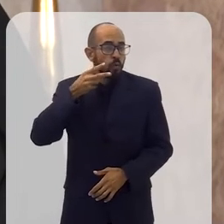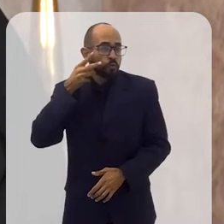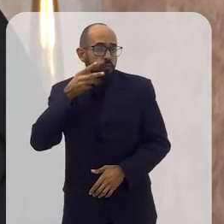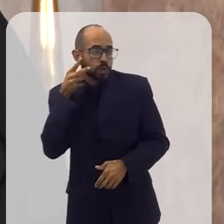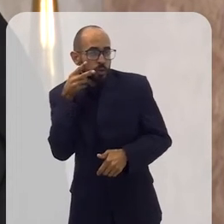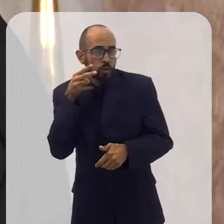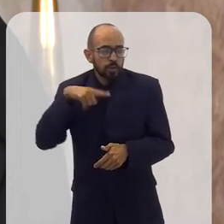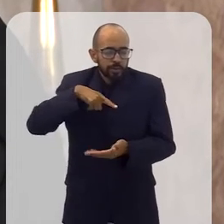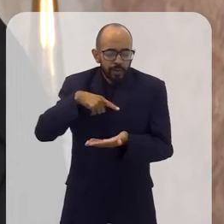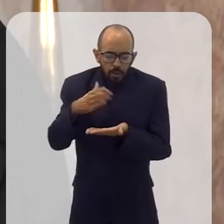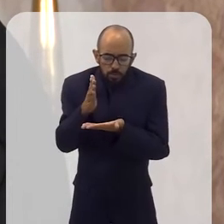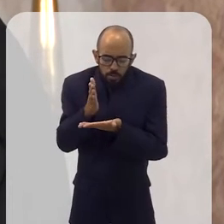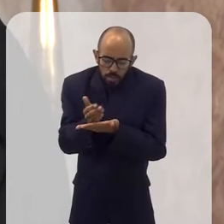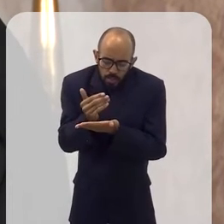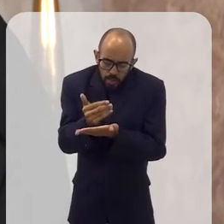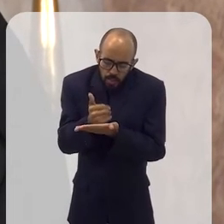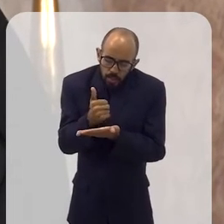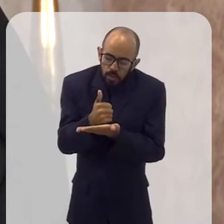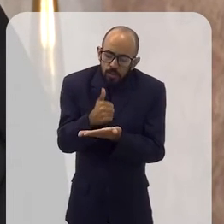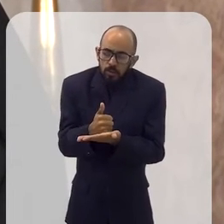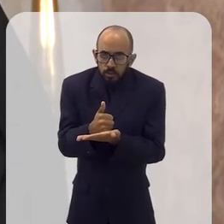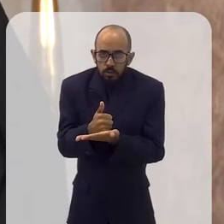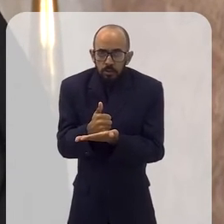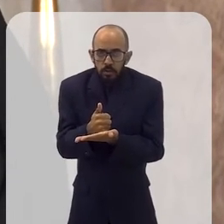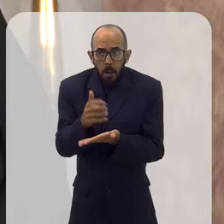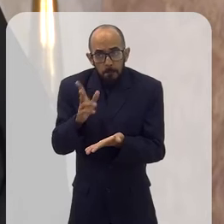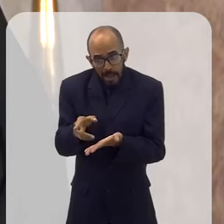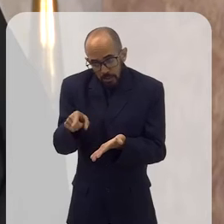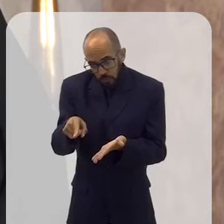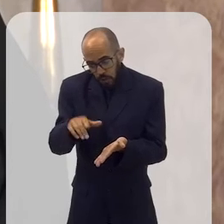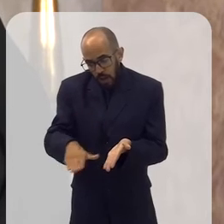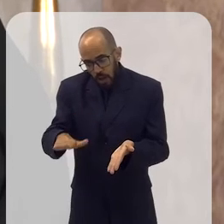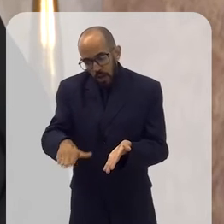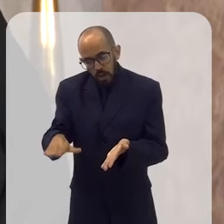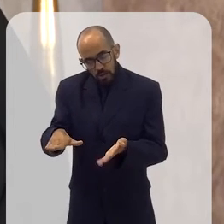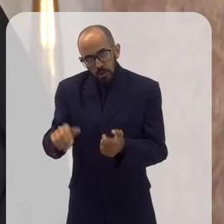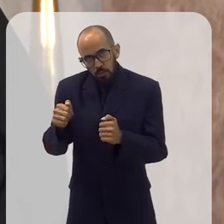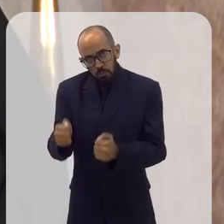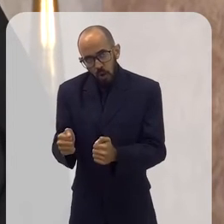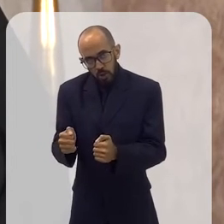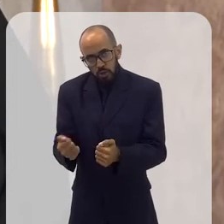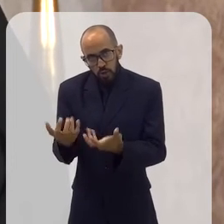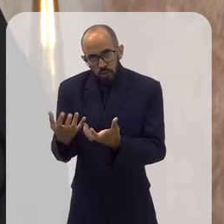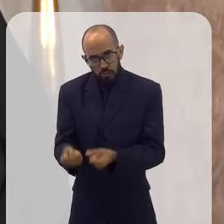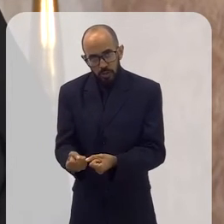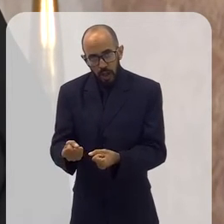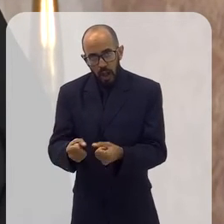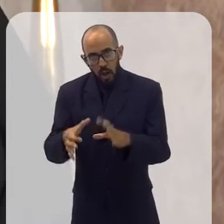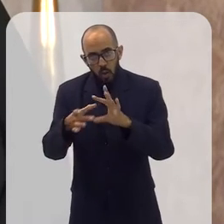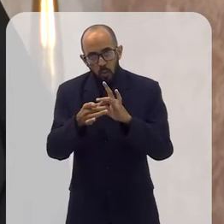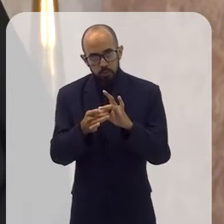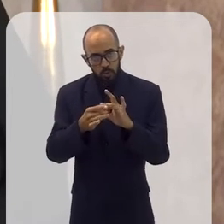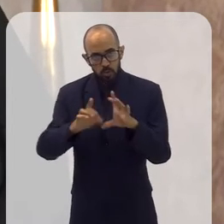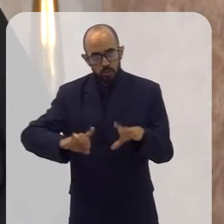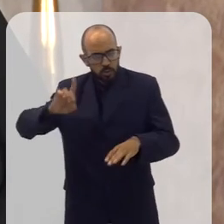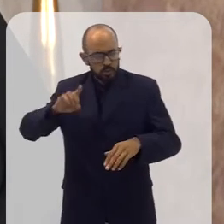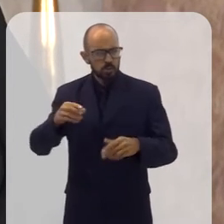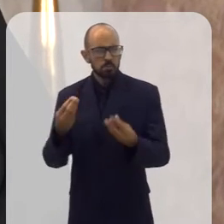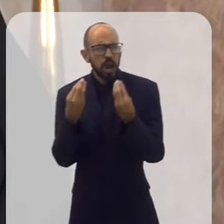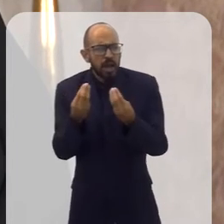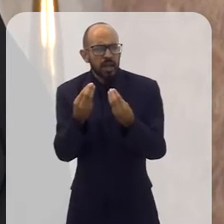está partido por pequenas partes. Aí mesmo a criança pode tomar a comunhão. Para que